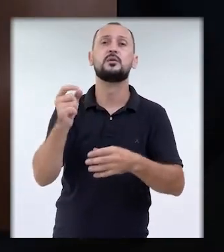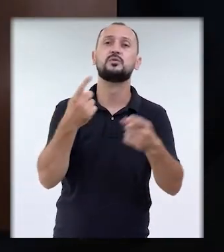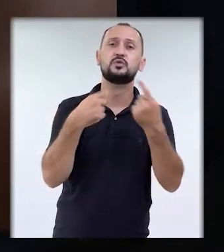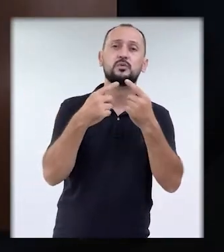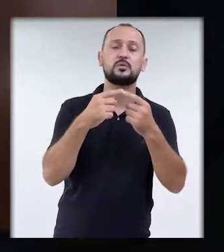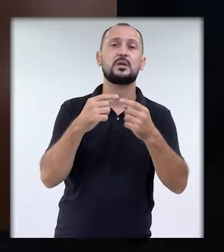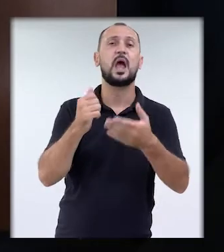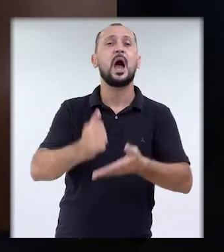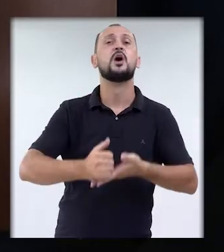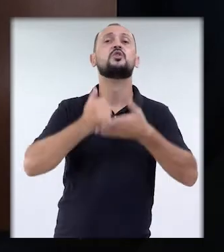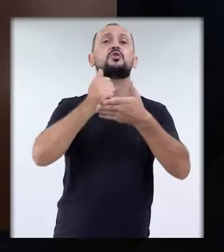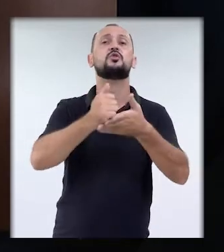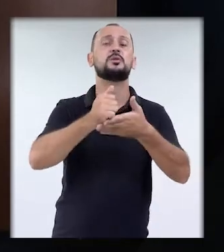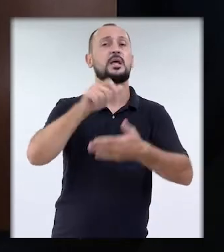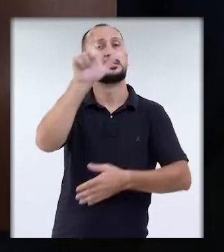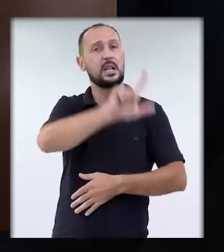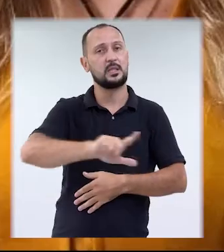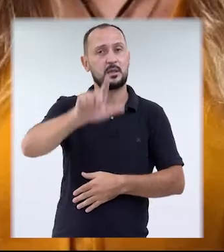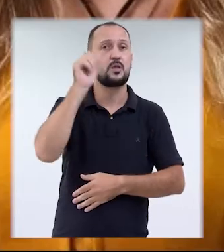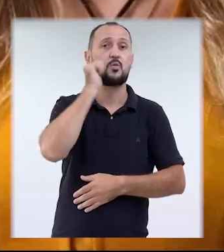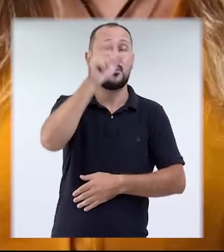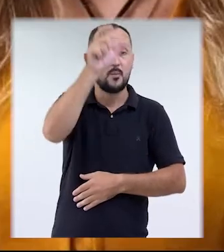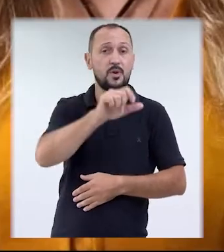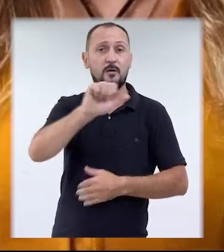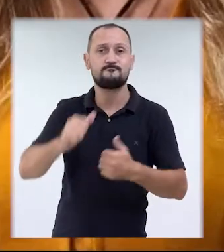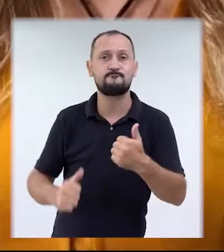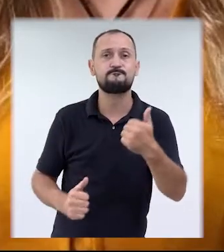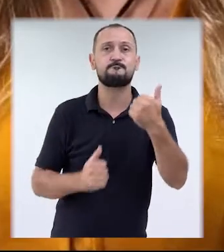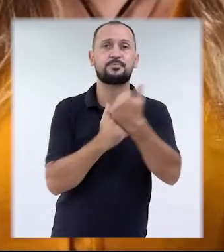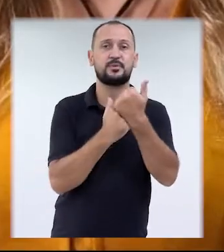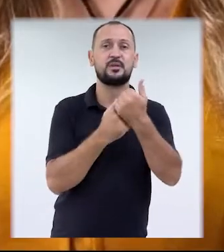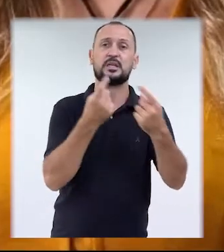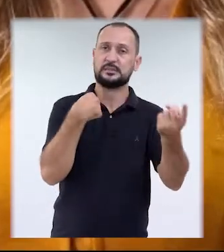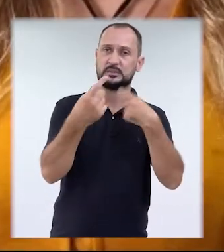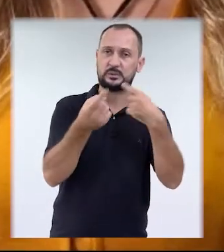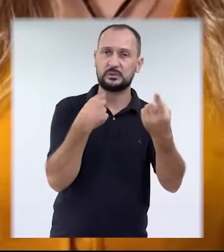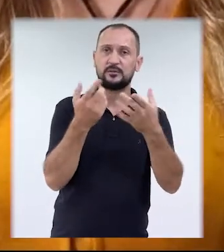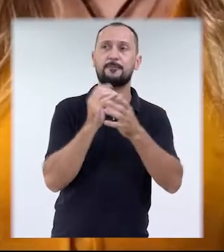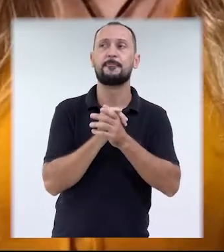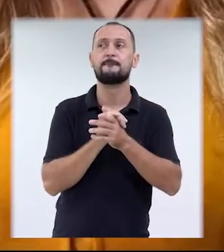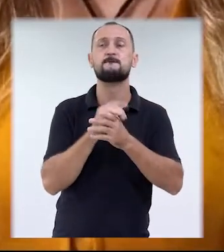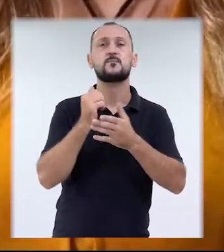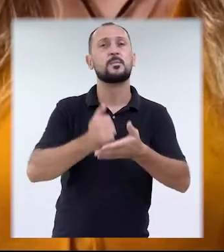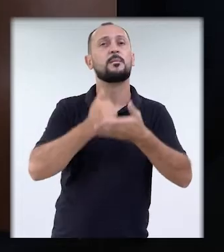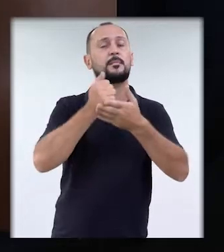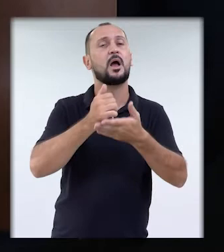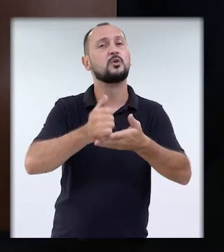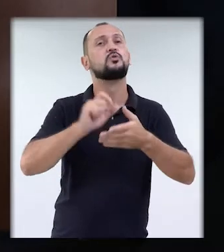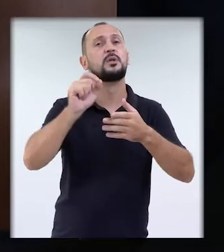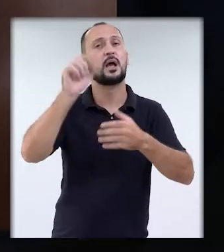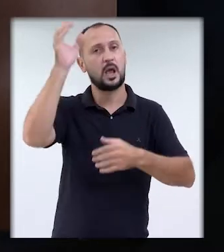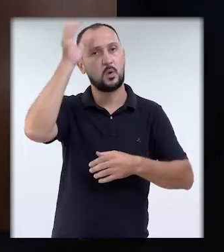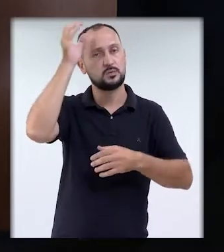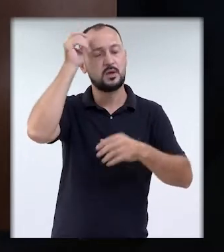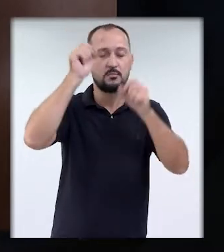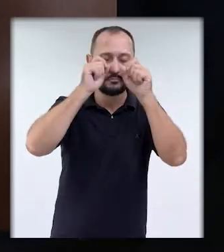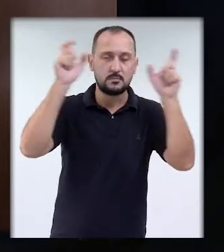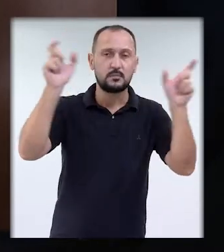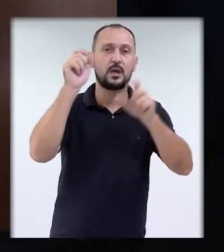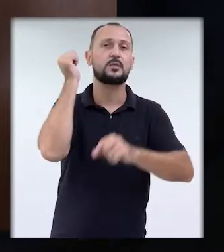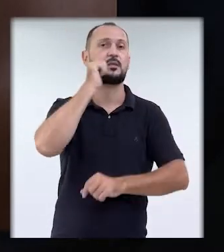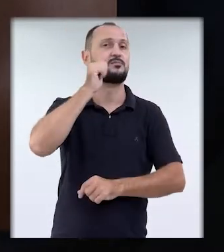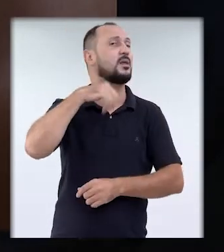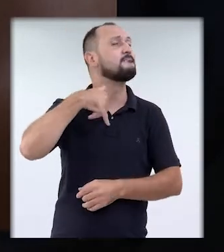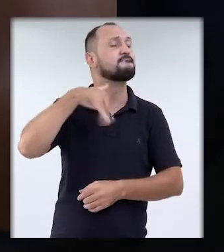que fortalecem a literatura feminina e esses debates, né, para estar despertando a consciência